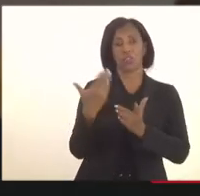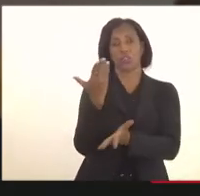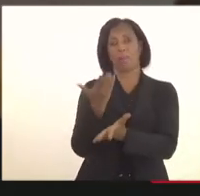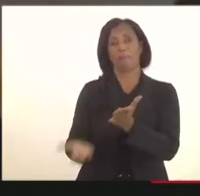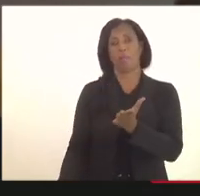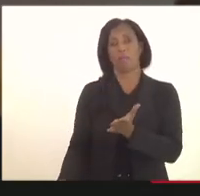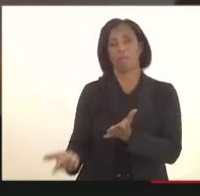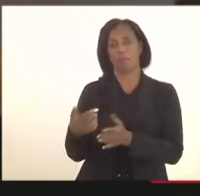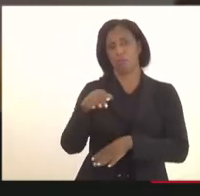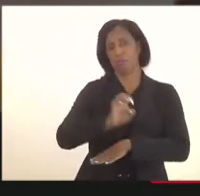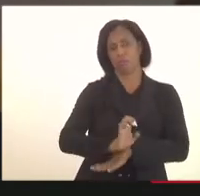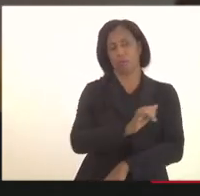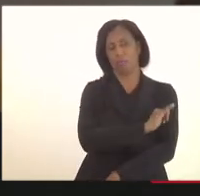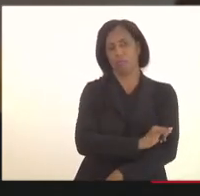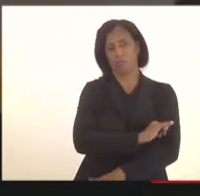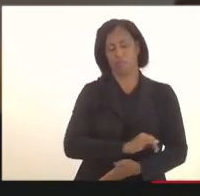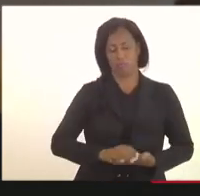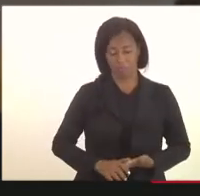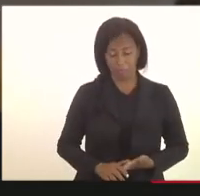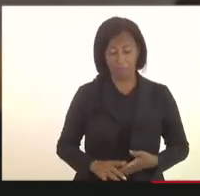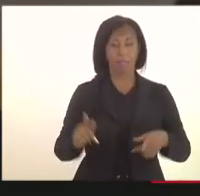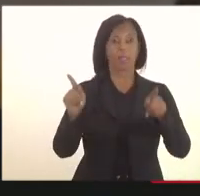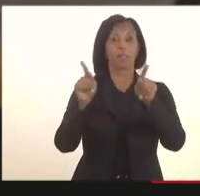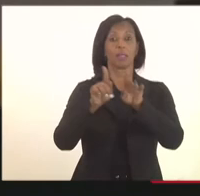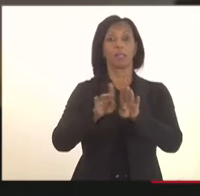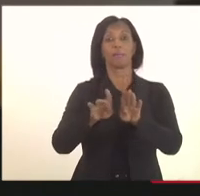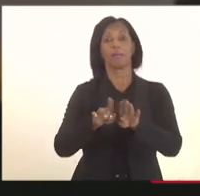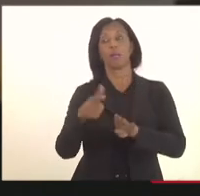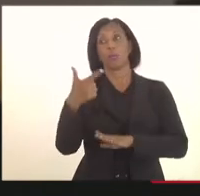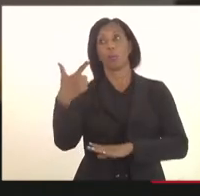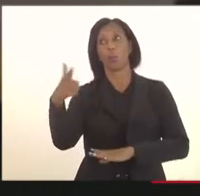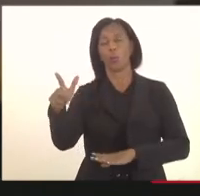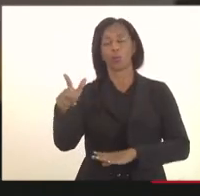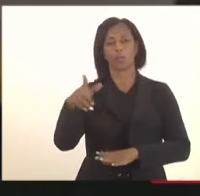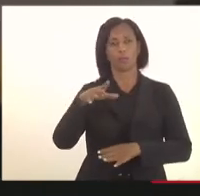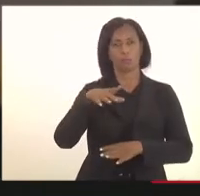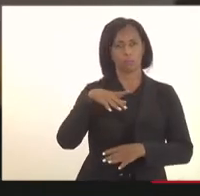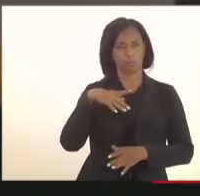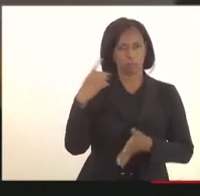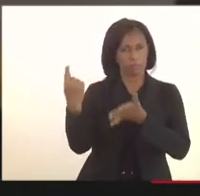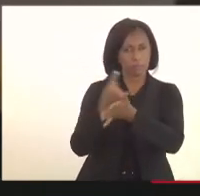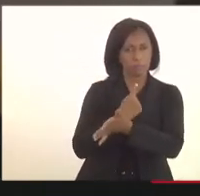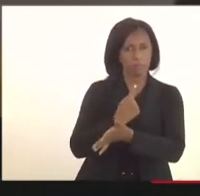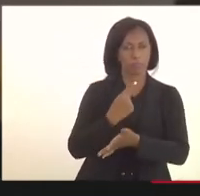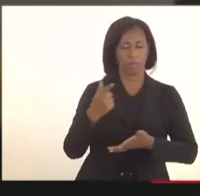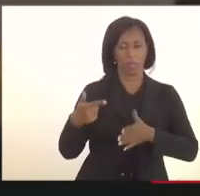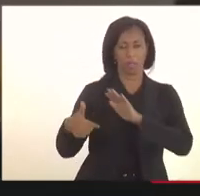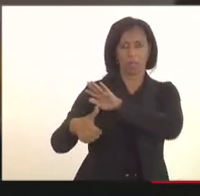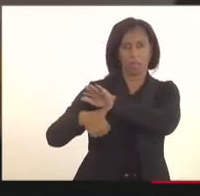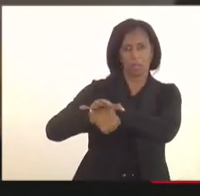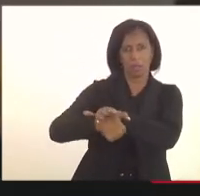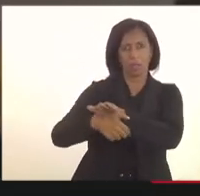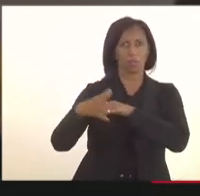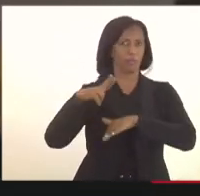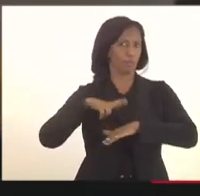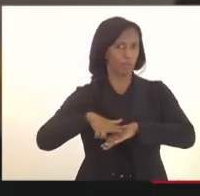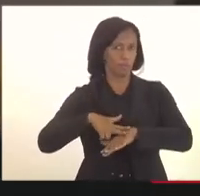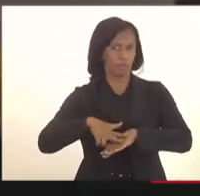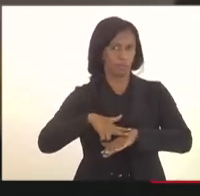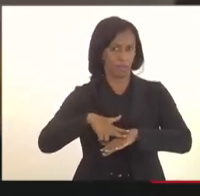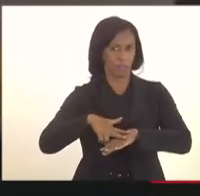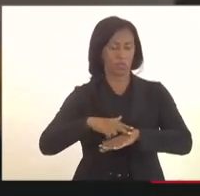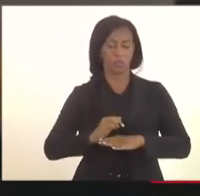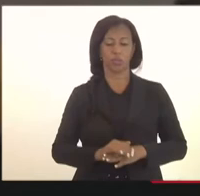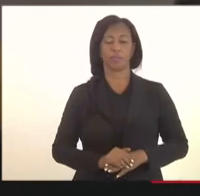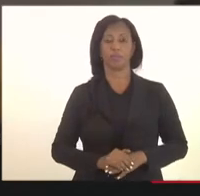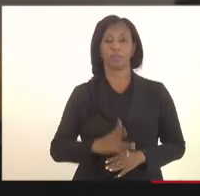recurso. Em relação à outra questão, que é a de tartaruga verde, né? Essa questão,